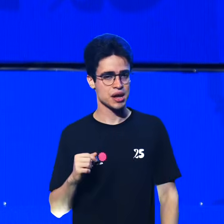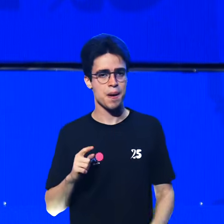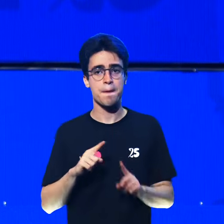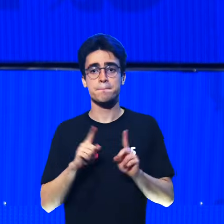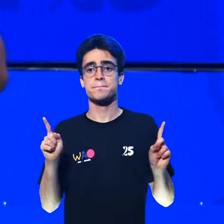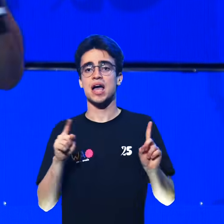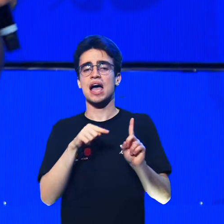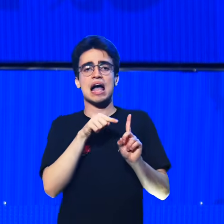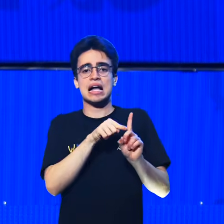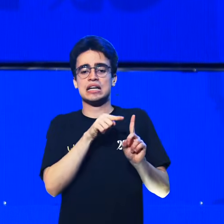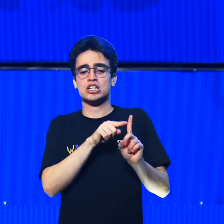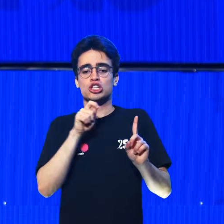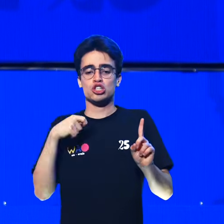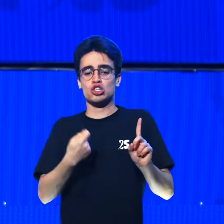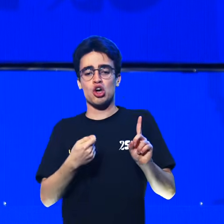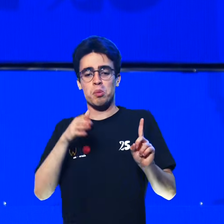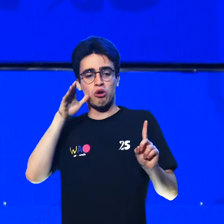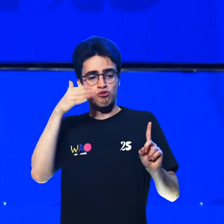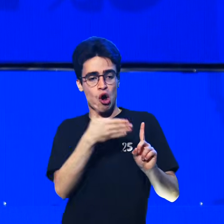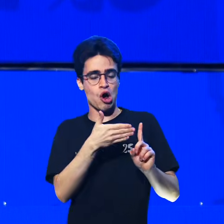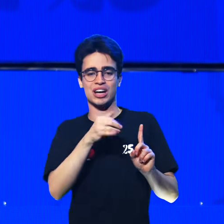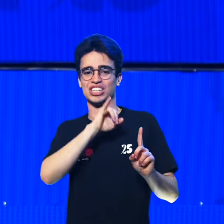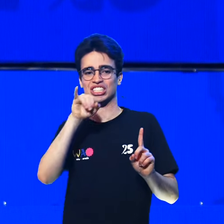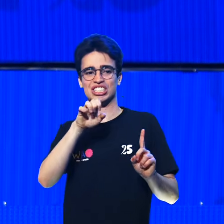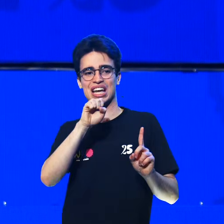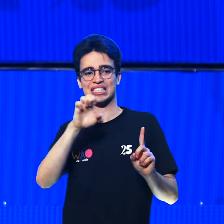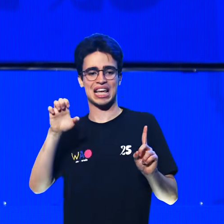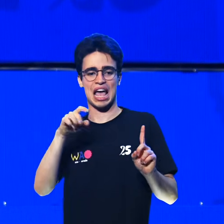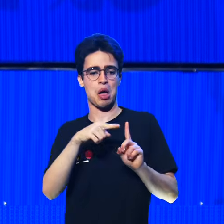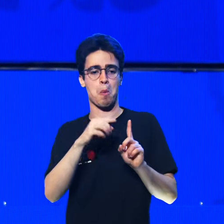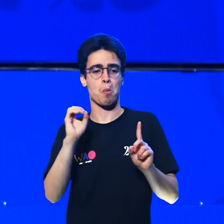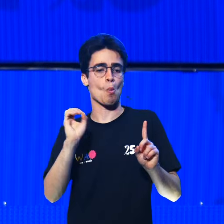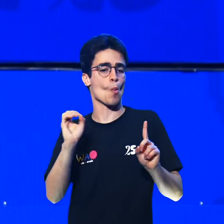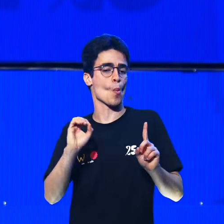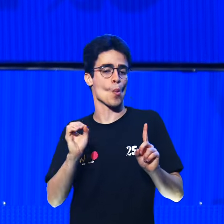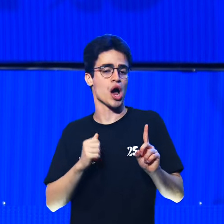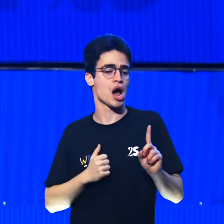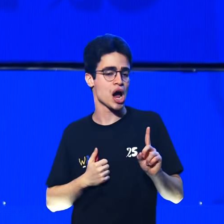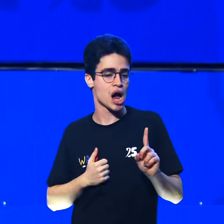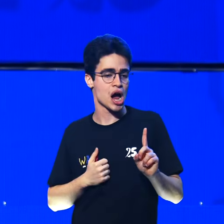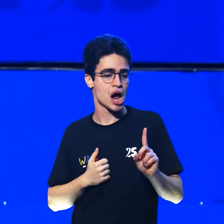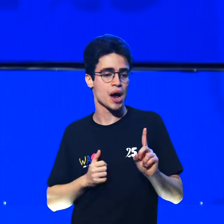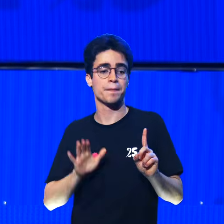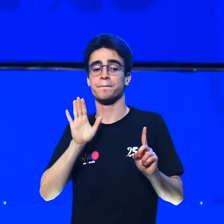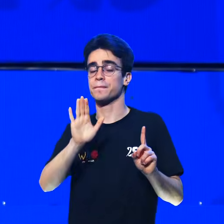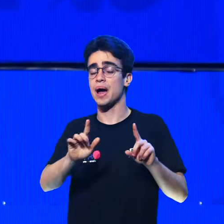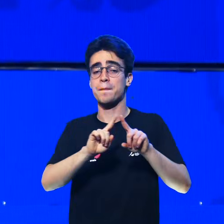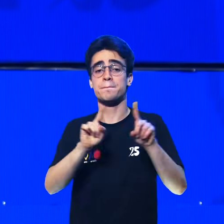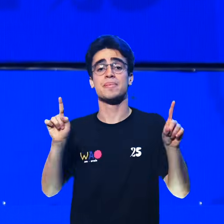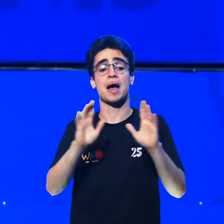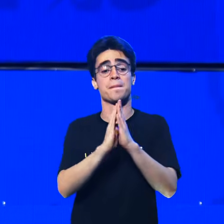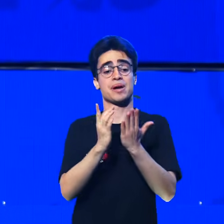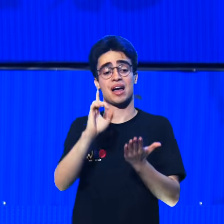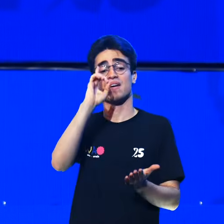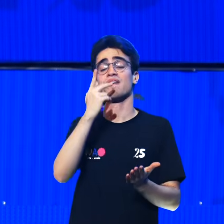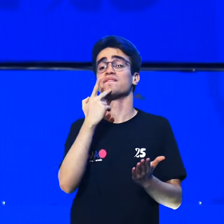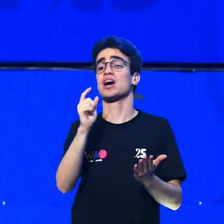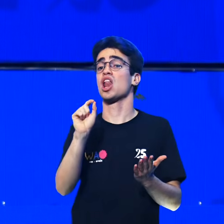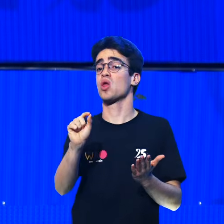Mas não tem nada quase mencionando sobre Jessé. Mas nós vemos a palavra de Deus muitas vezes